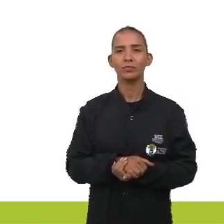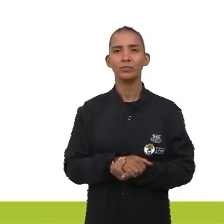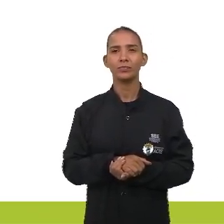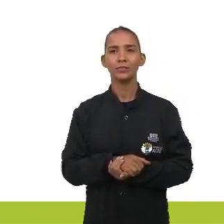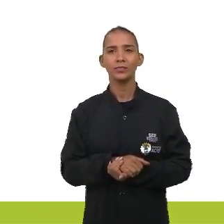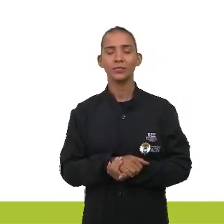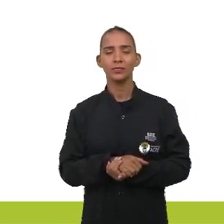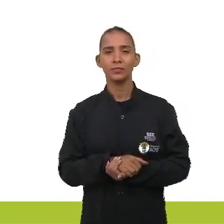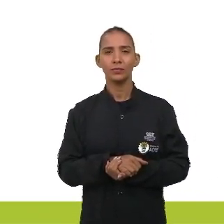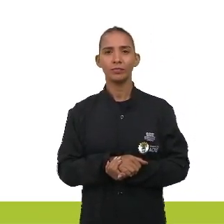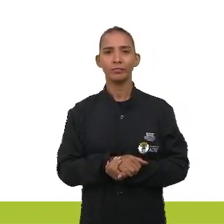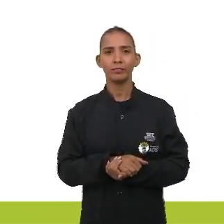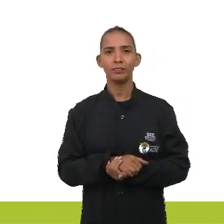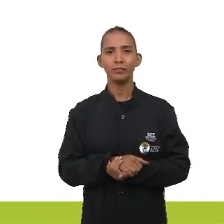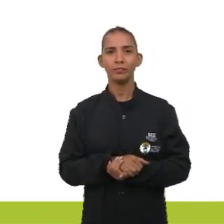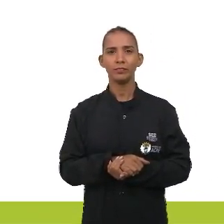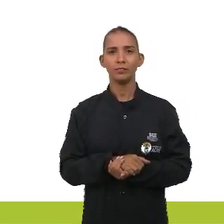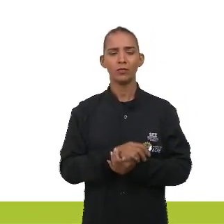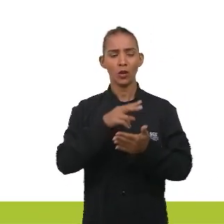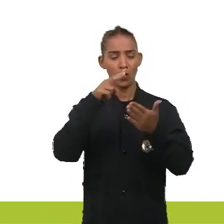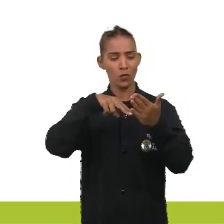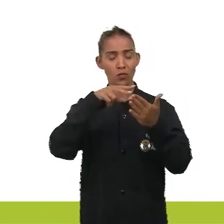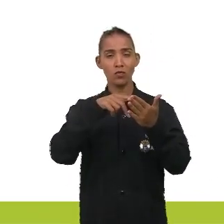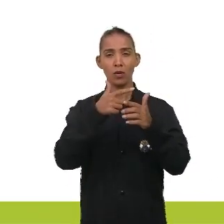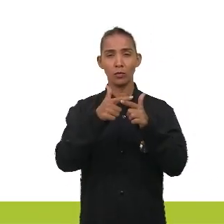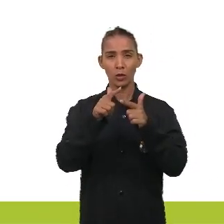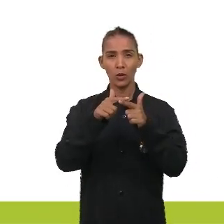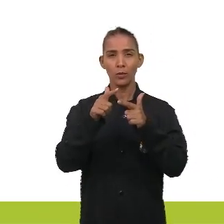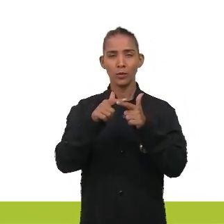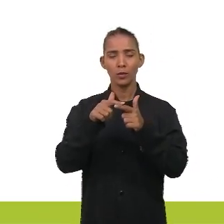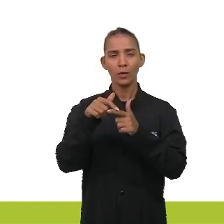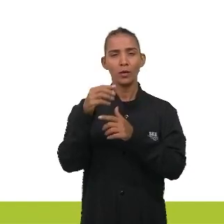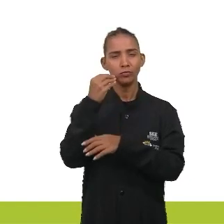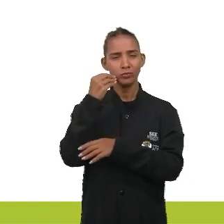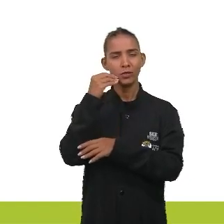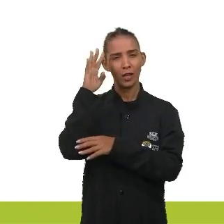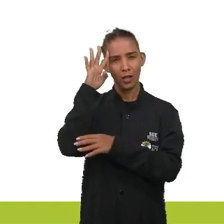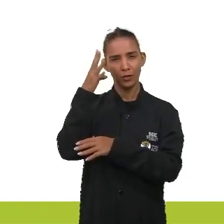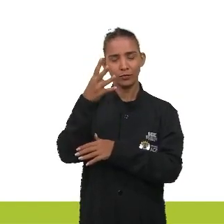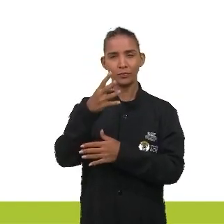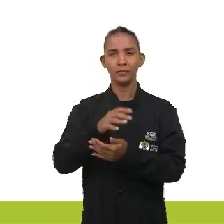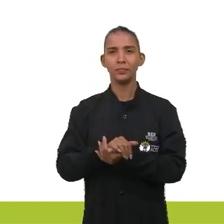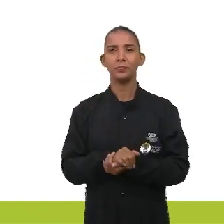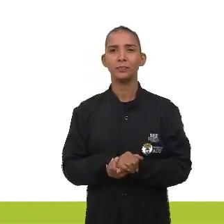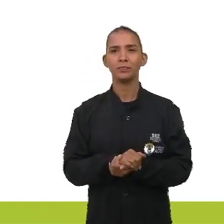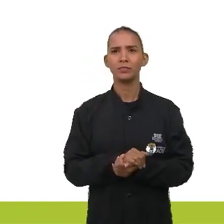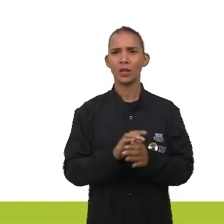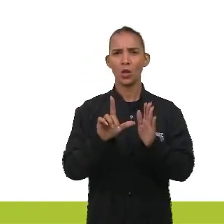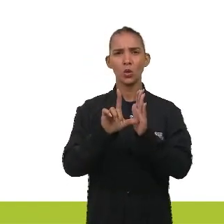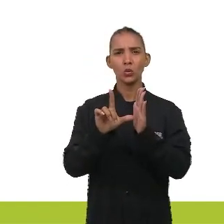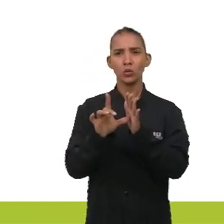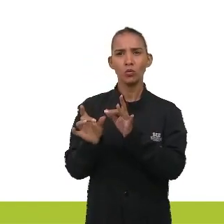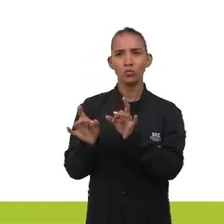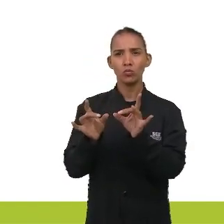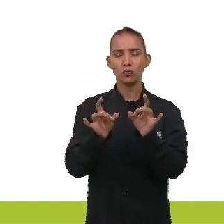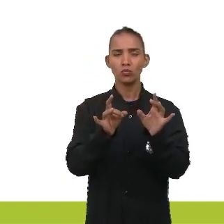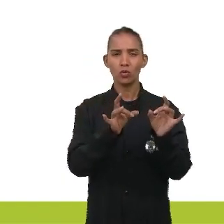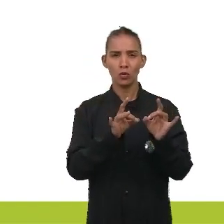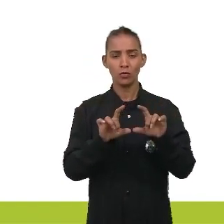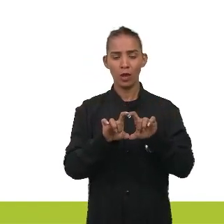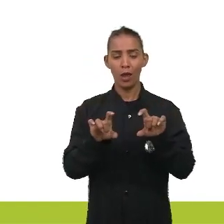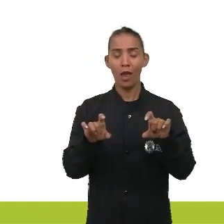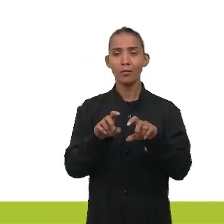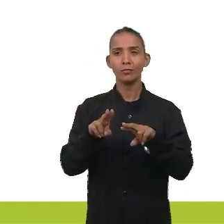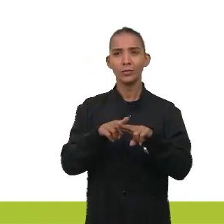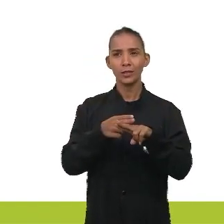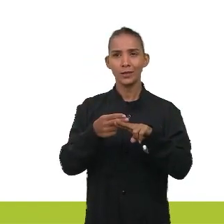Então, vamos ler o problema, entender e tentar resolver o problema. Uma loja vende barras de